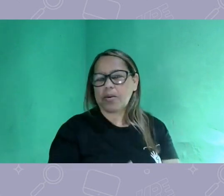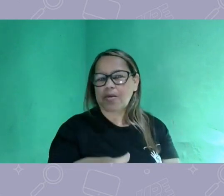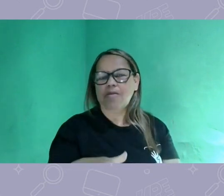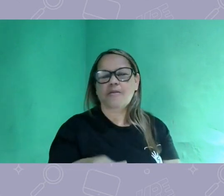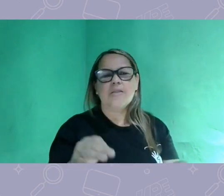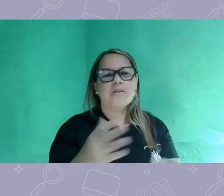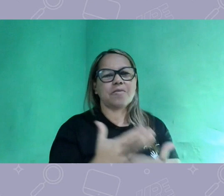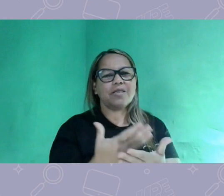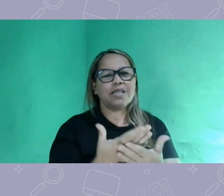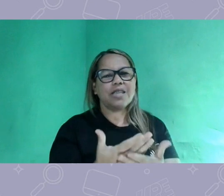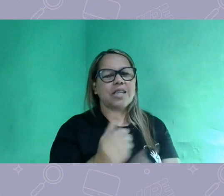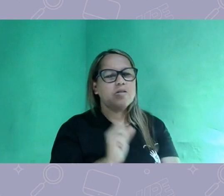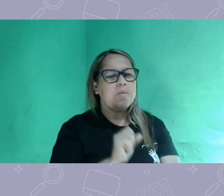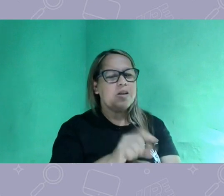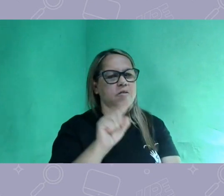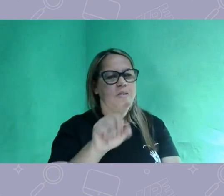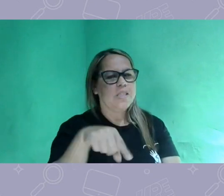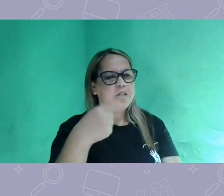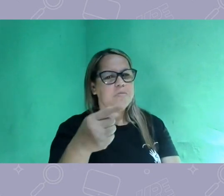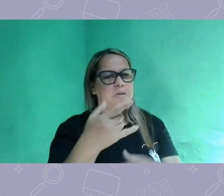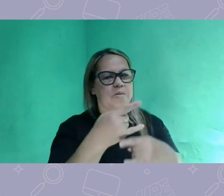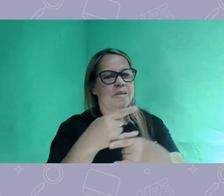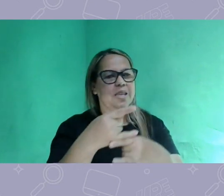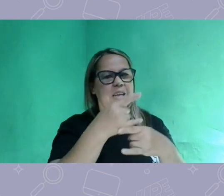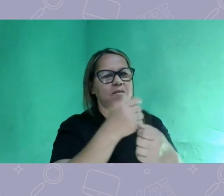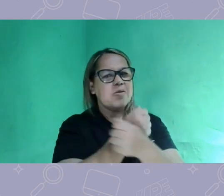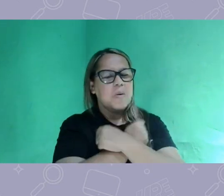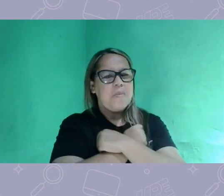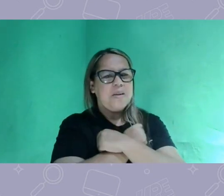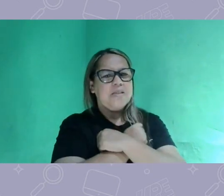aqui e aguardo vocês nas próximas lives um abraço